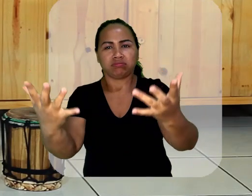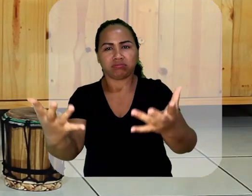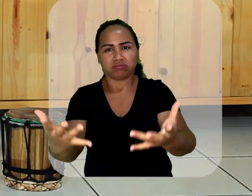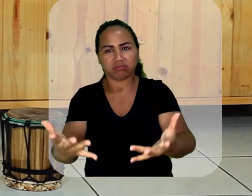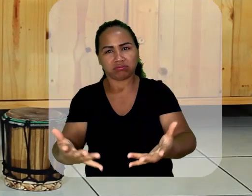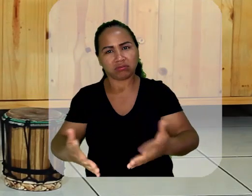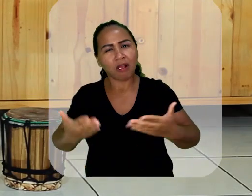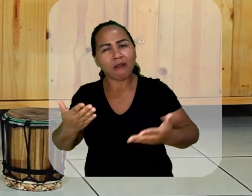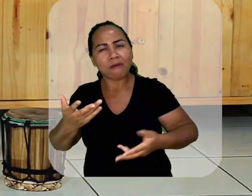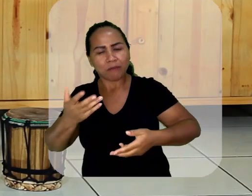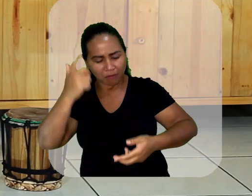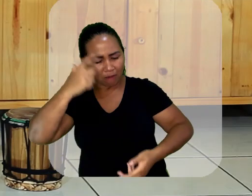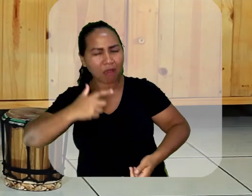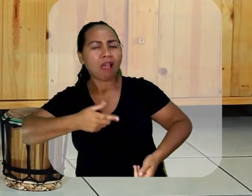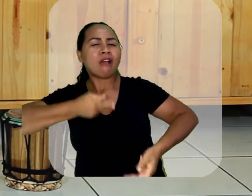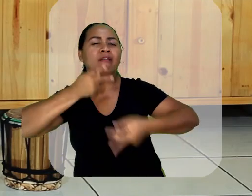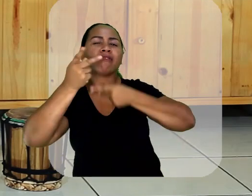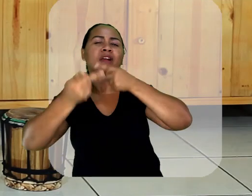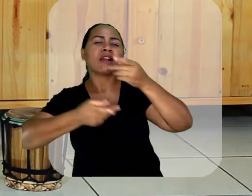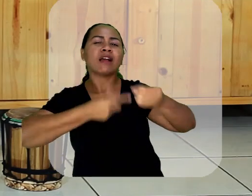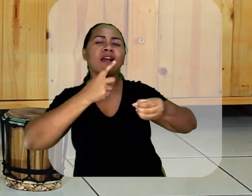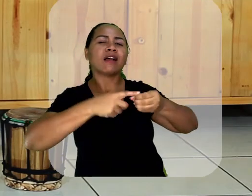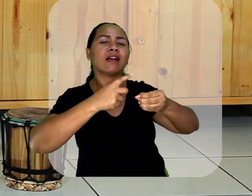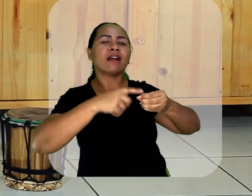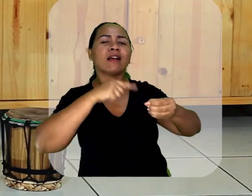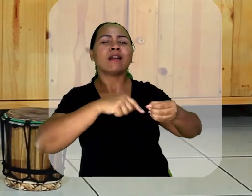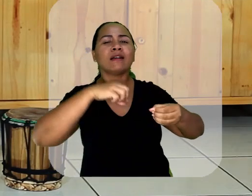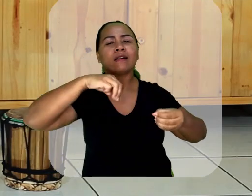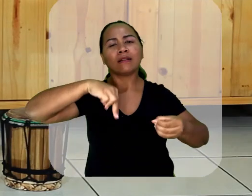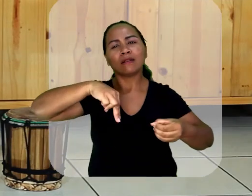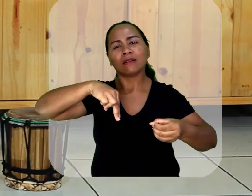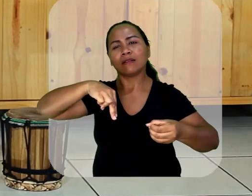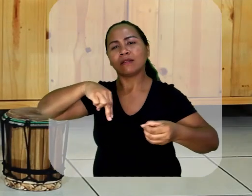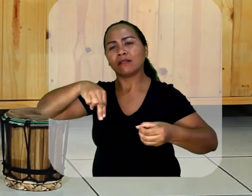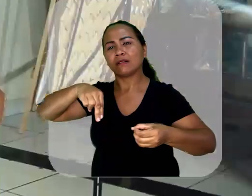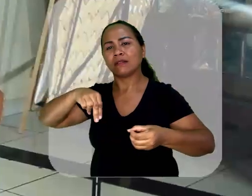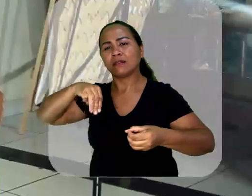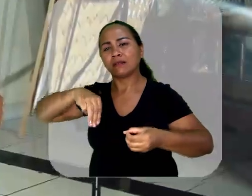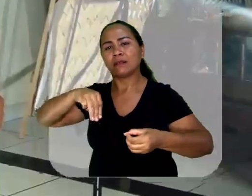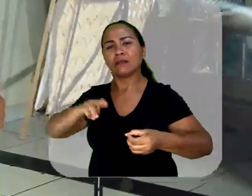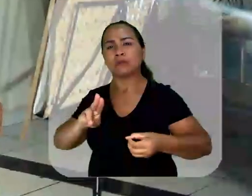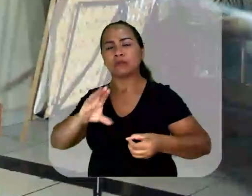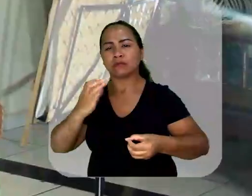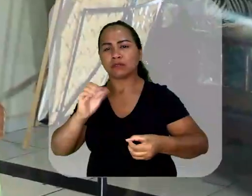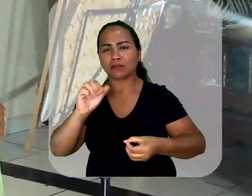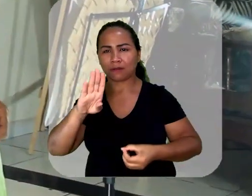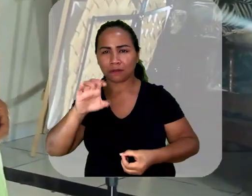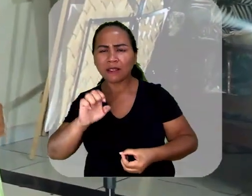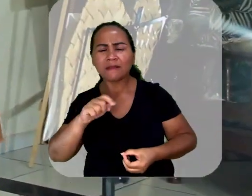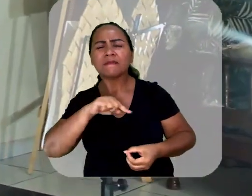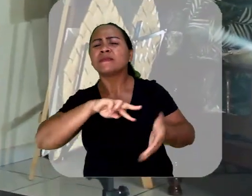que falar de Mussambê é falar de mulheres silenciadas pela violência e pelo medo que